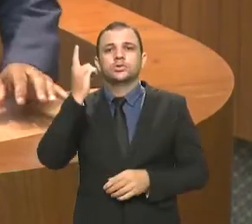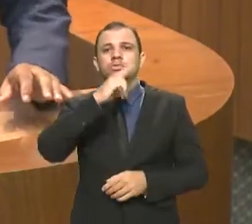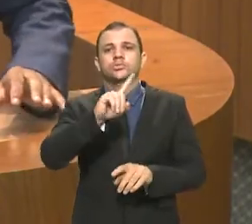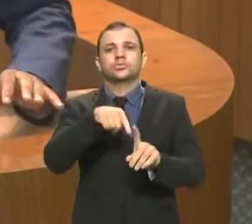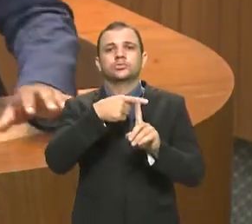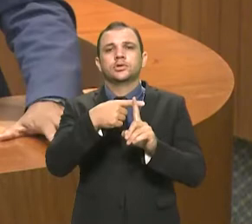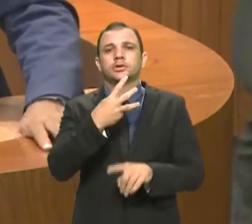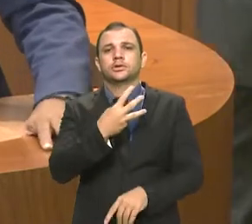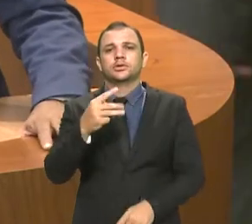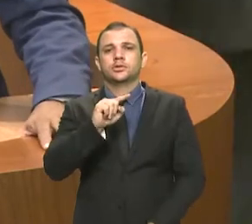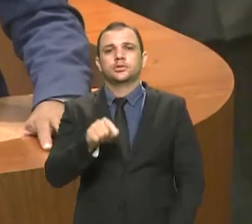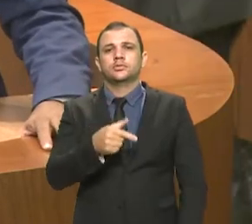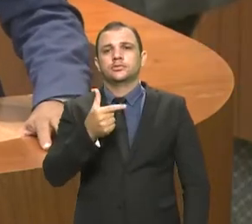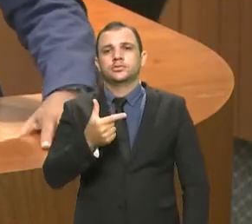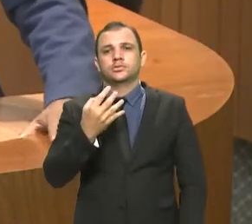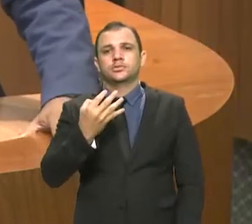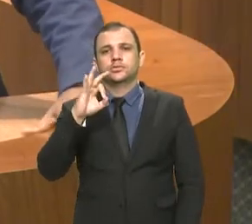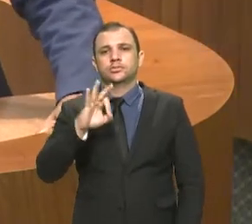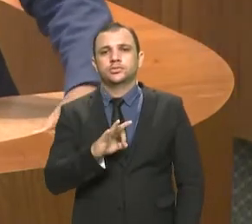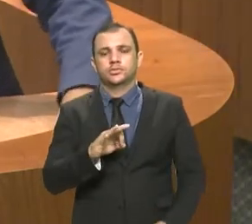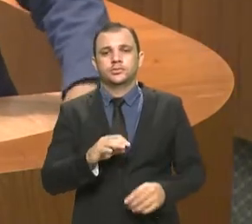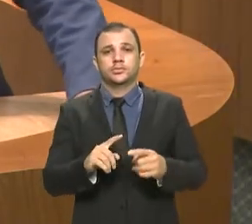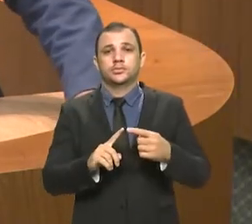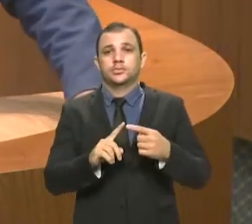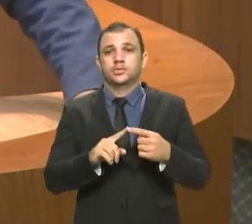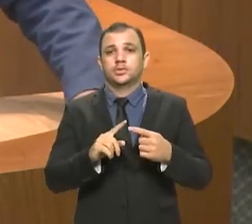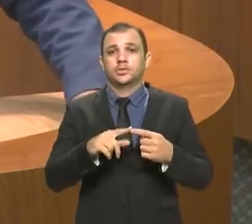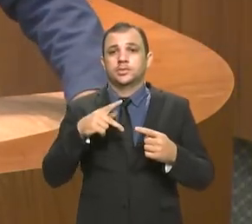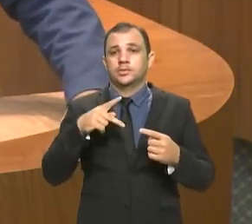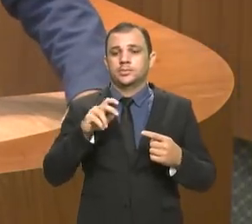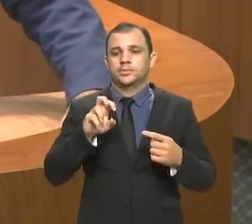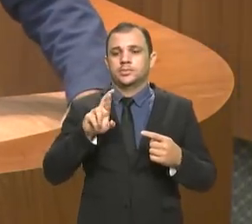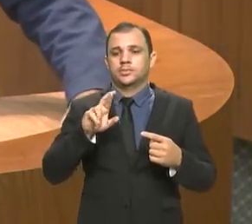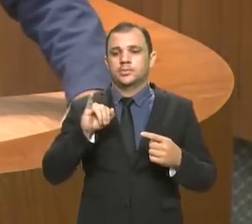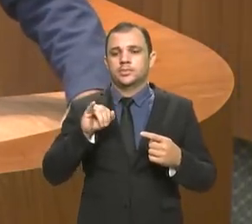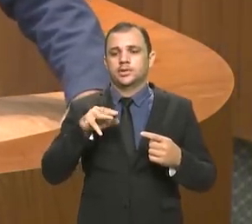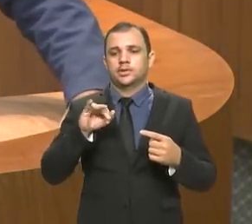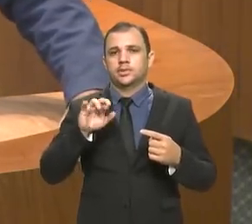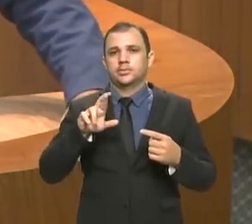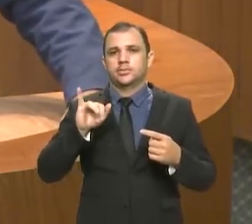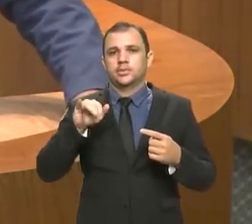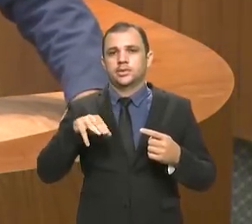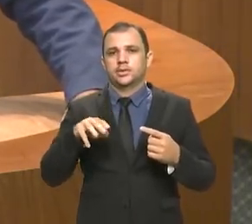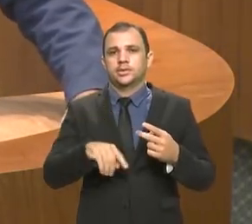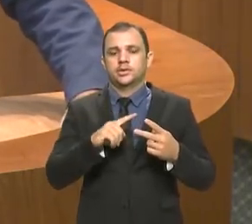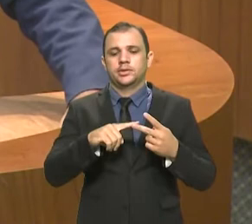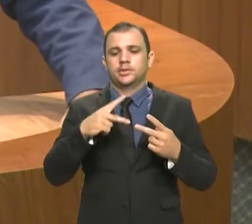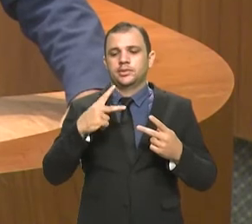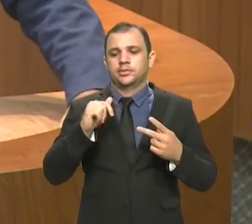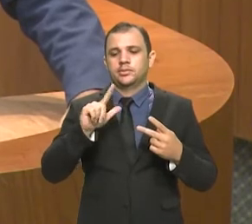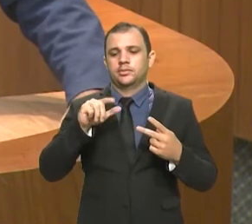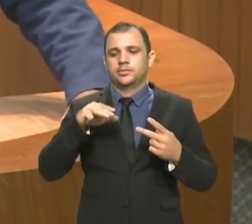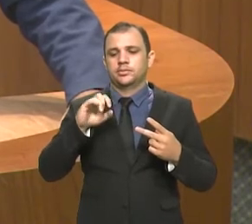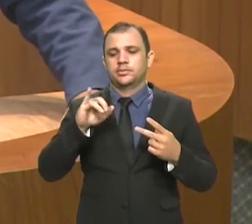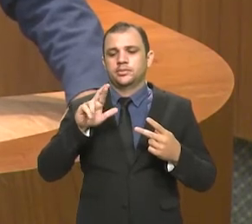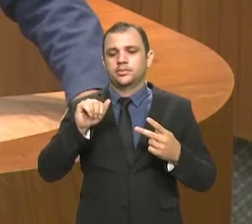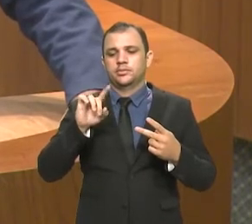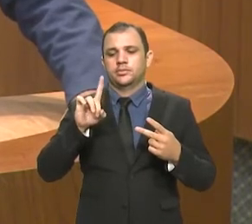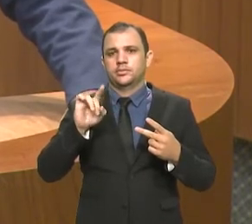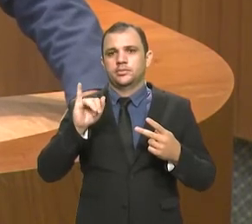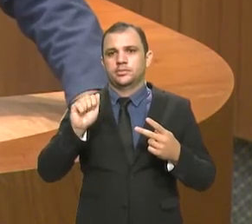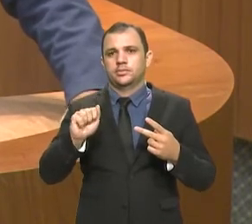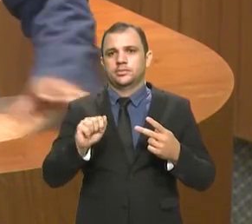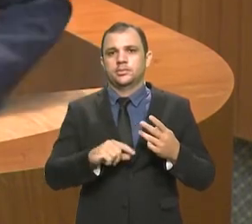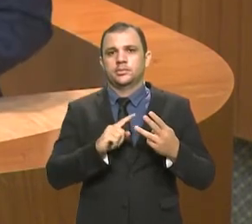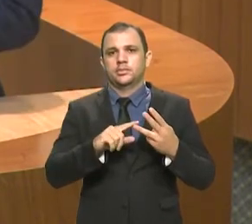de 33,24%. As cidades de Perimirim, as cidades de Palmeirândia, a cidade de Anapurus e a